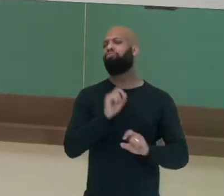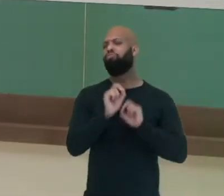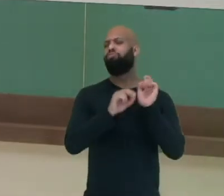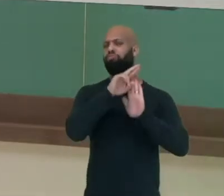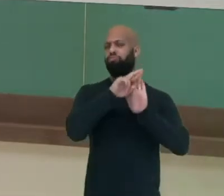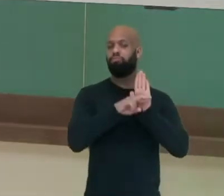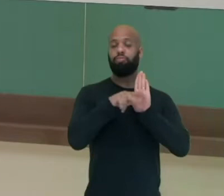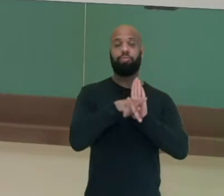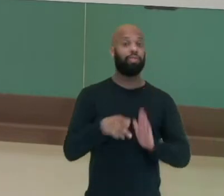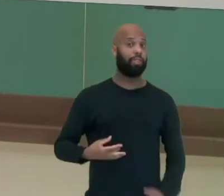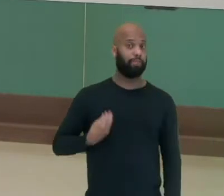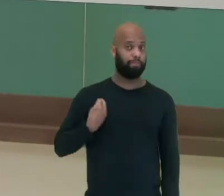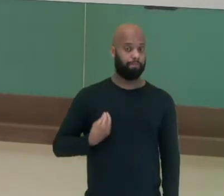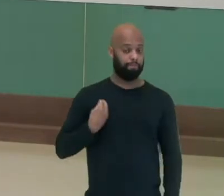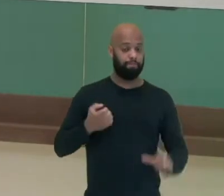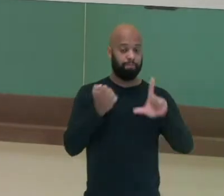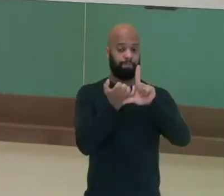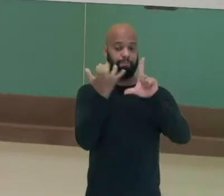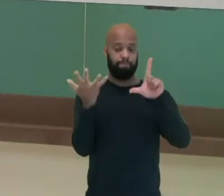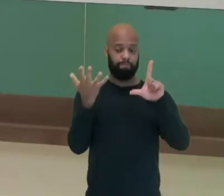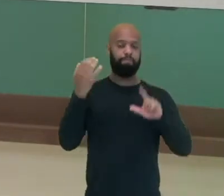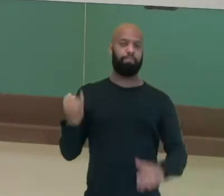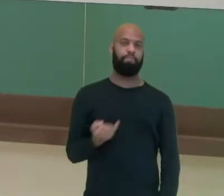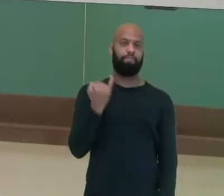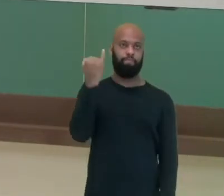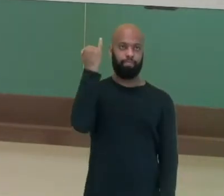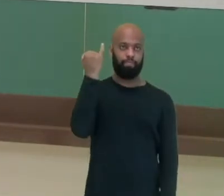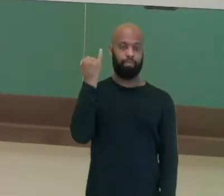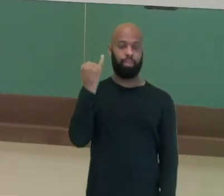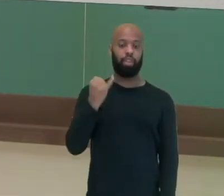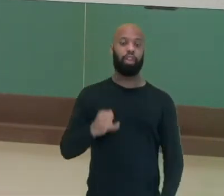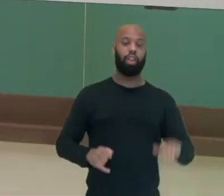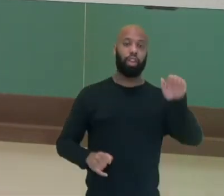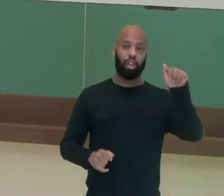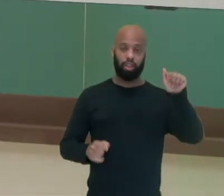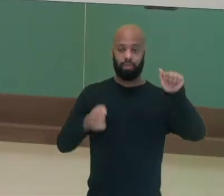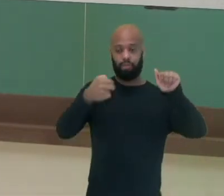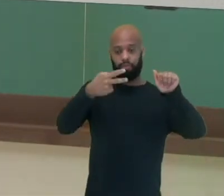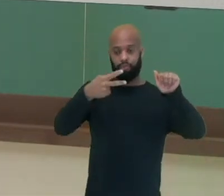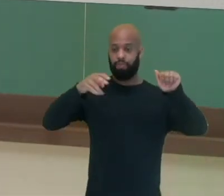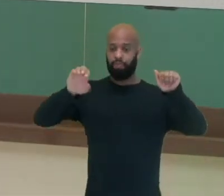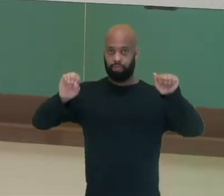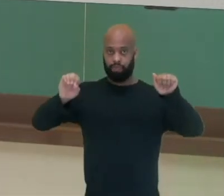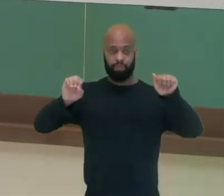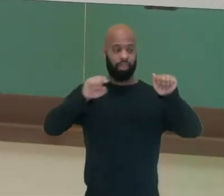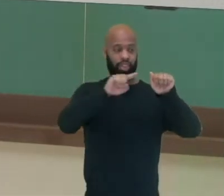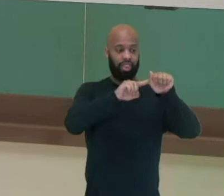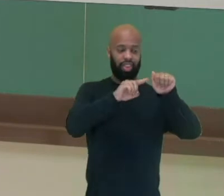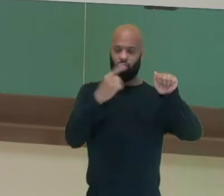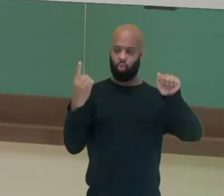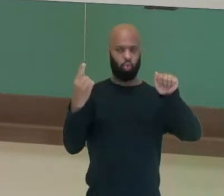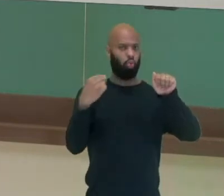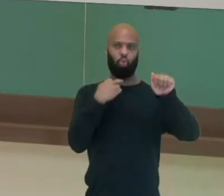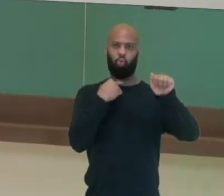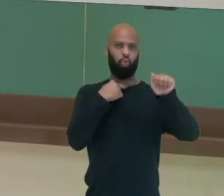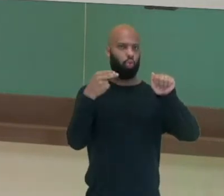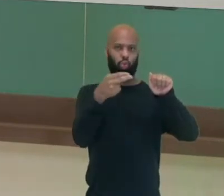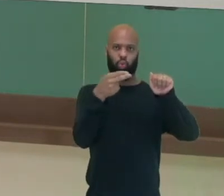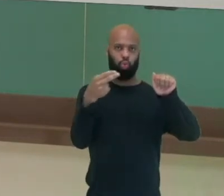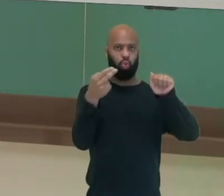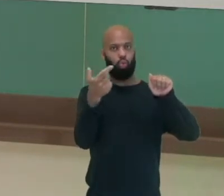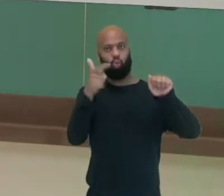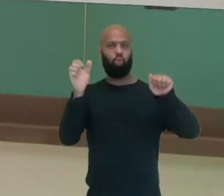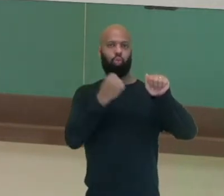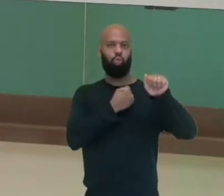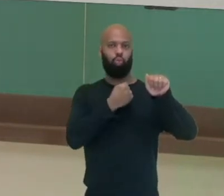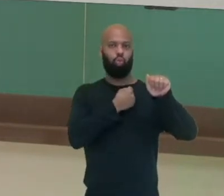de existência de logaritmo. Meu a tem que ser maior do que zero, meu a tem que ser diferente de 1, e o meu x ou